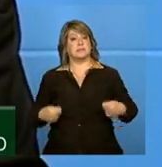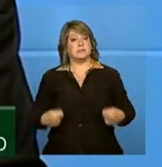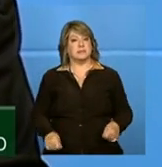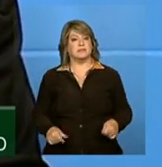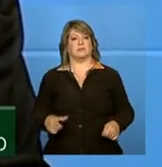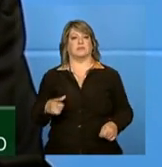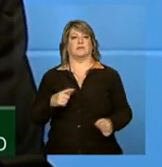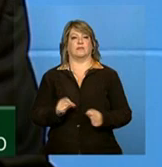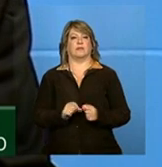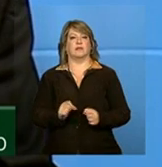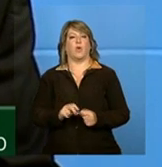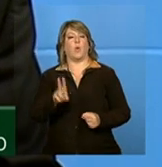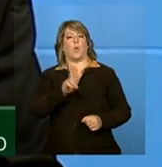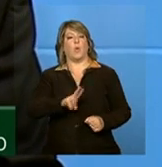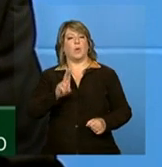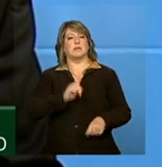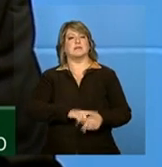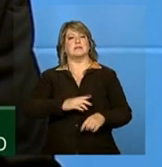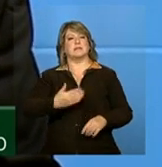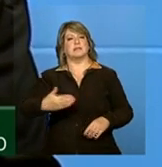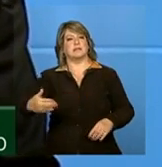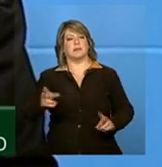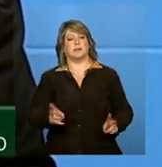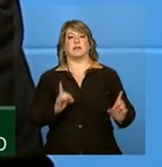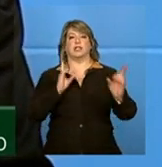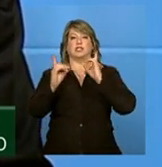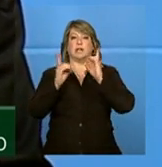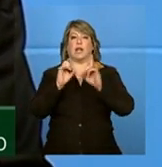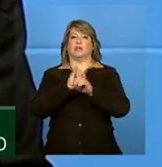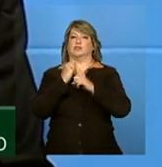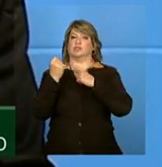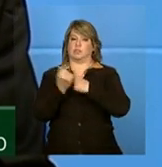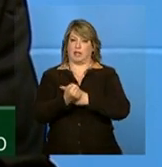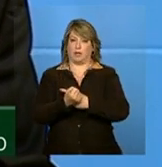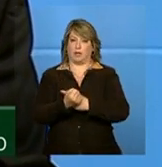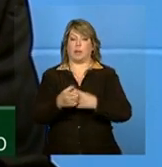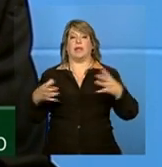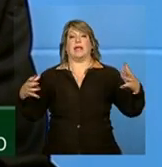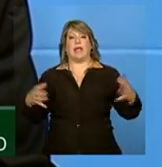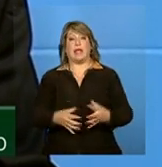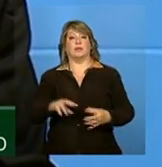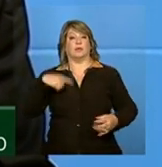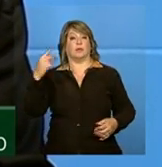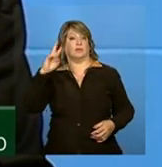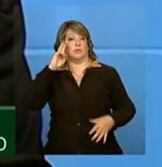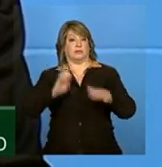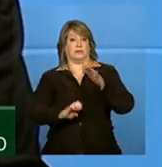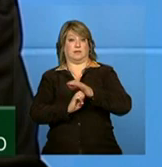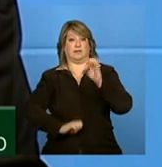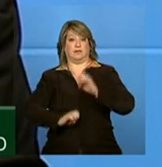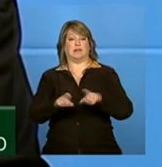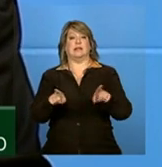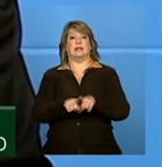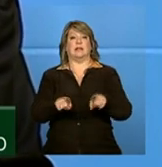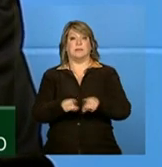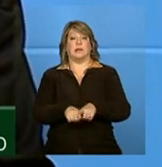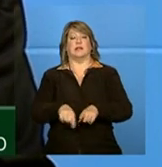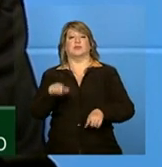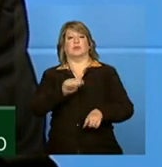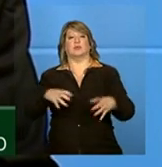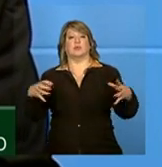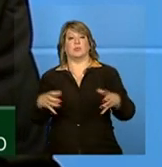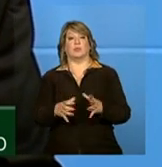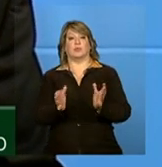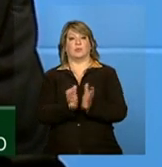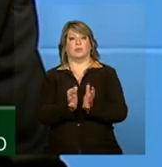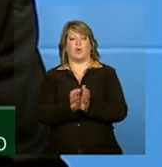o uso periódico, voluntário e efetivo do diálogo social entre os empregadores e as organizações de empregadores, por um lado,